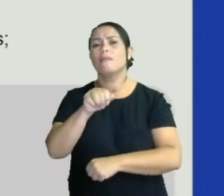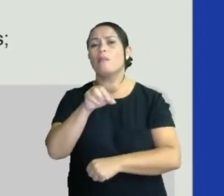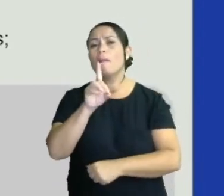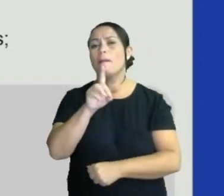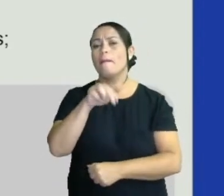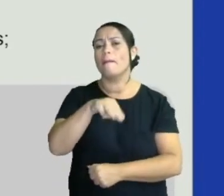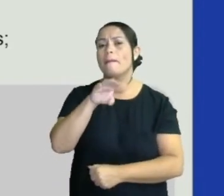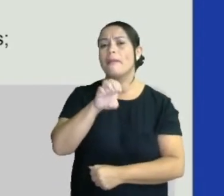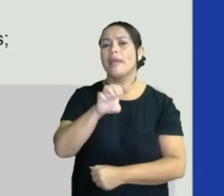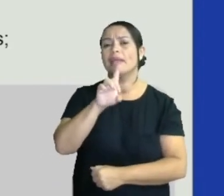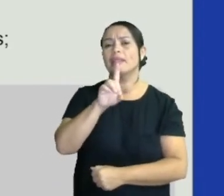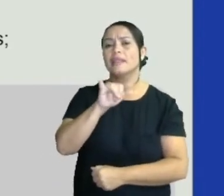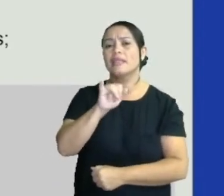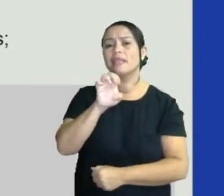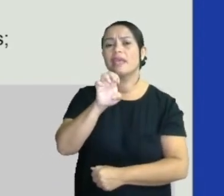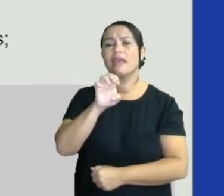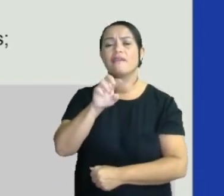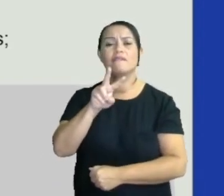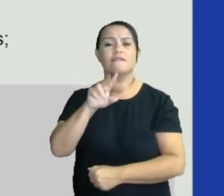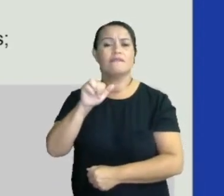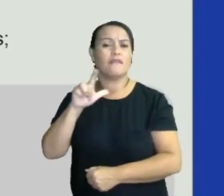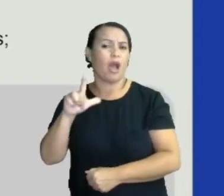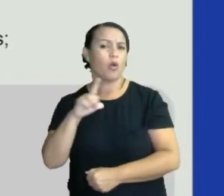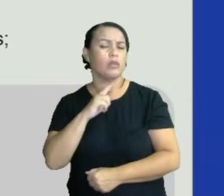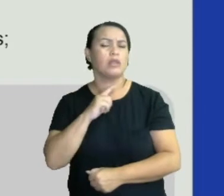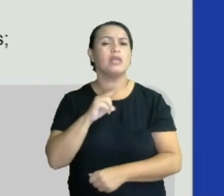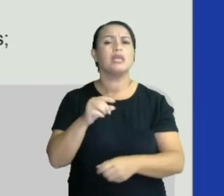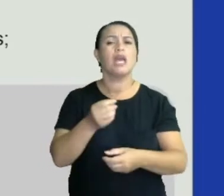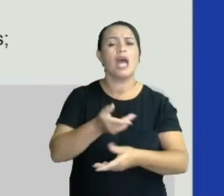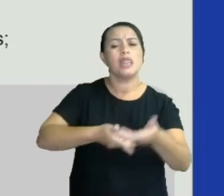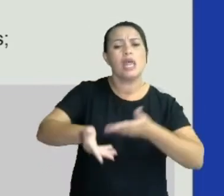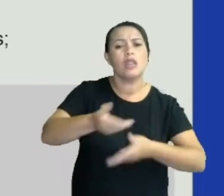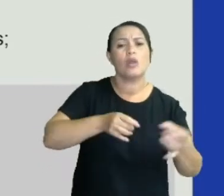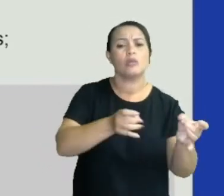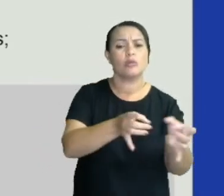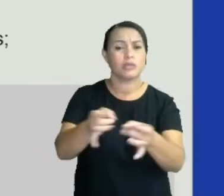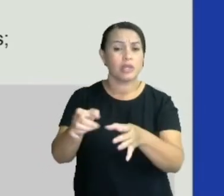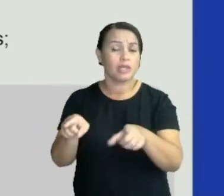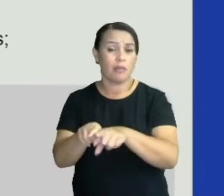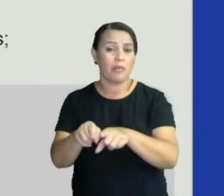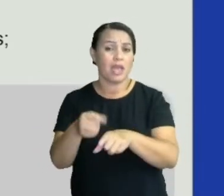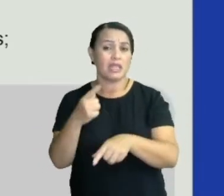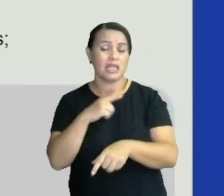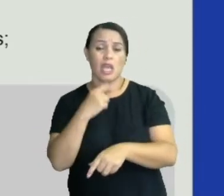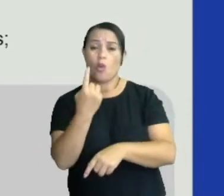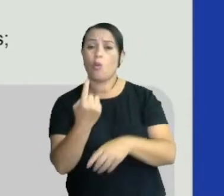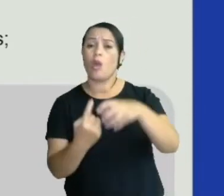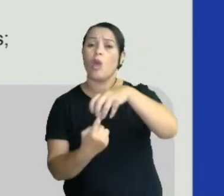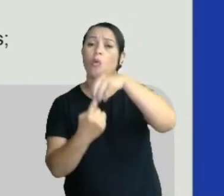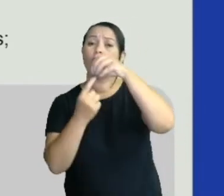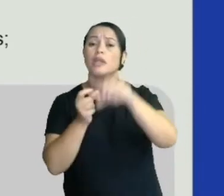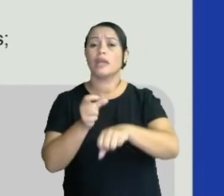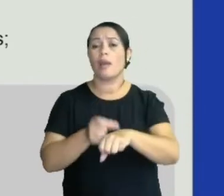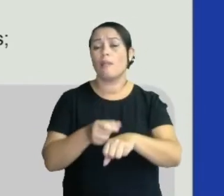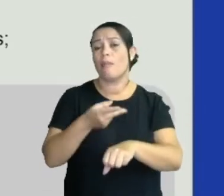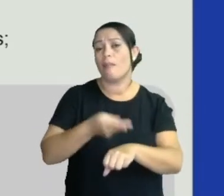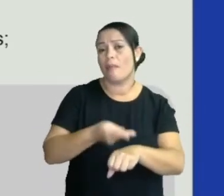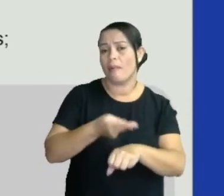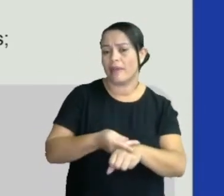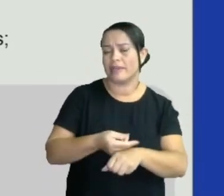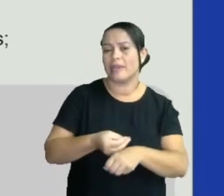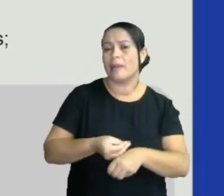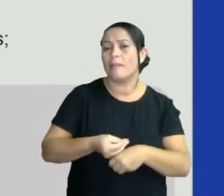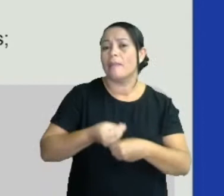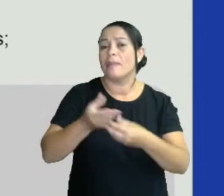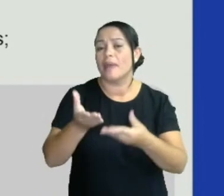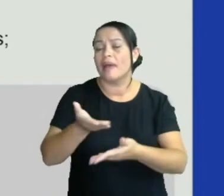de comercialização, agora seria uma única moeda para fazer essas trocas comerciais e que